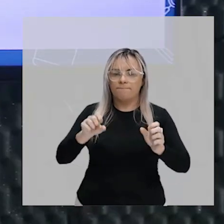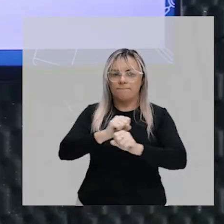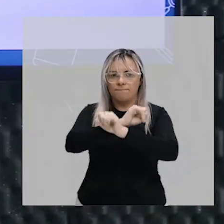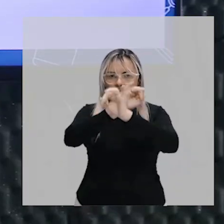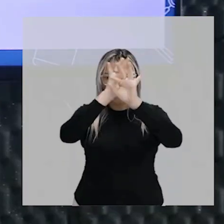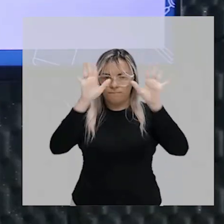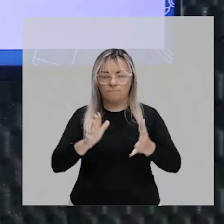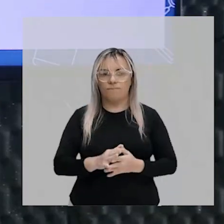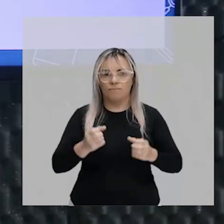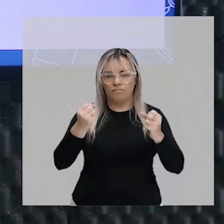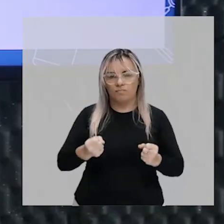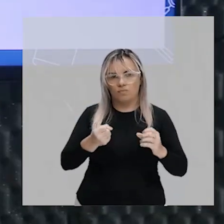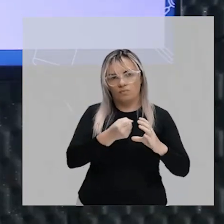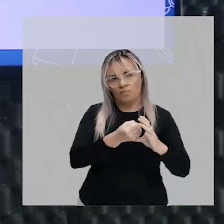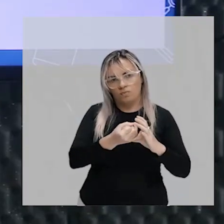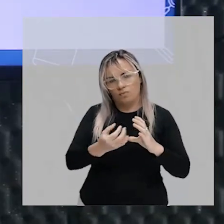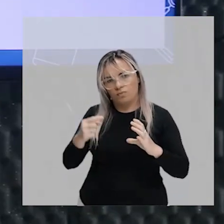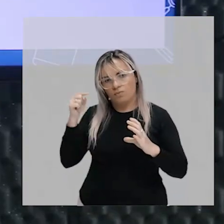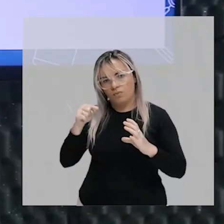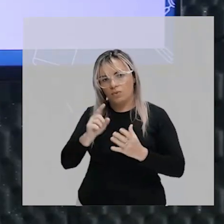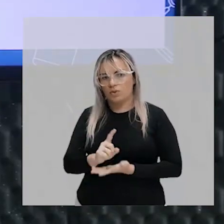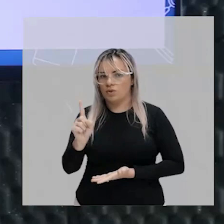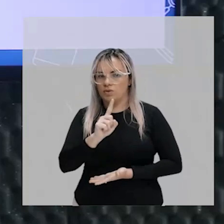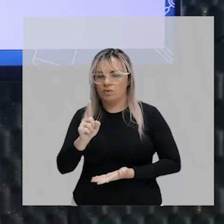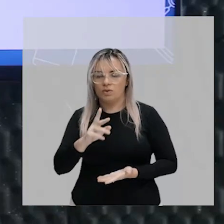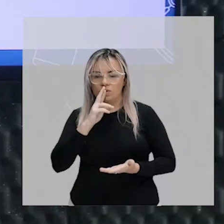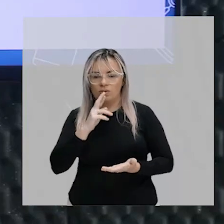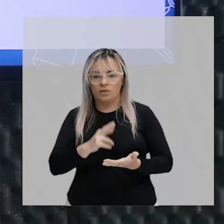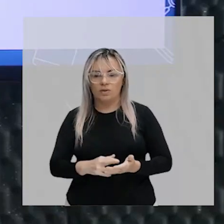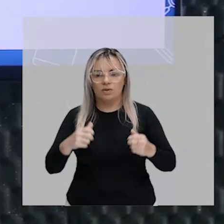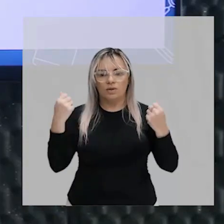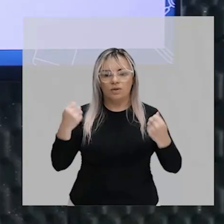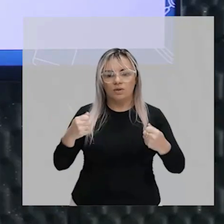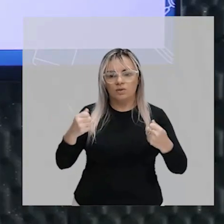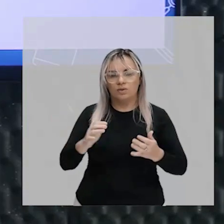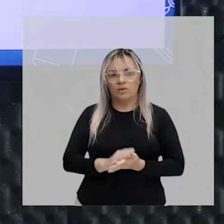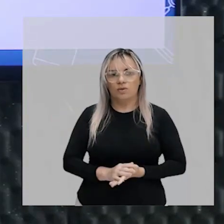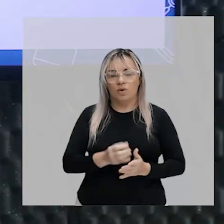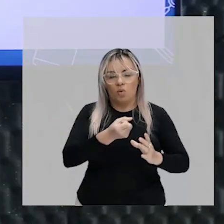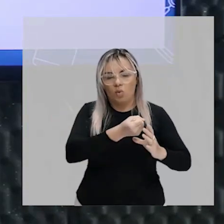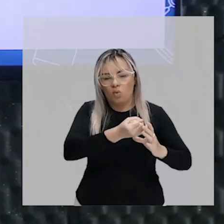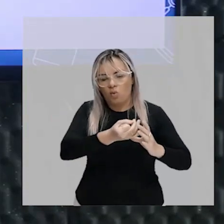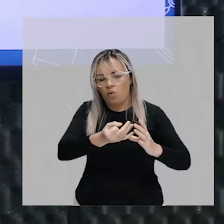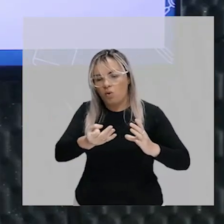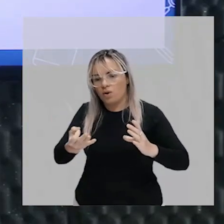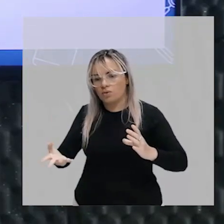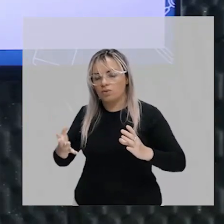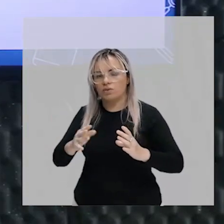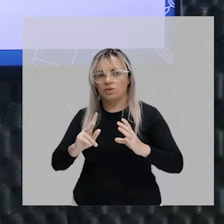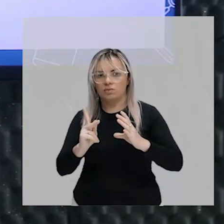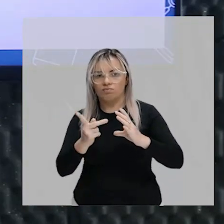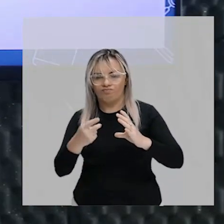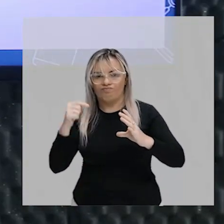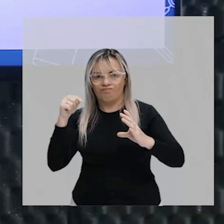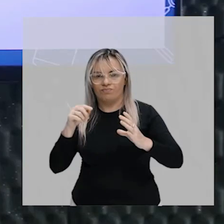dizer quais são mas dizer quais são não é a nossa resposta tá eu preciso dizer quantos são certinho então